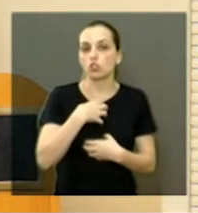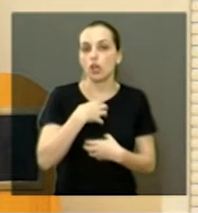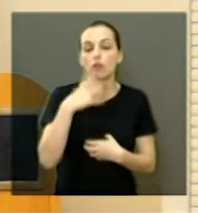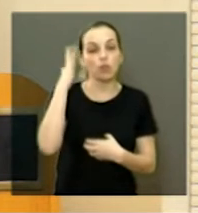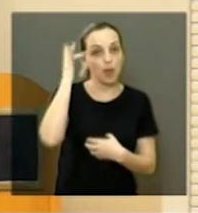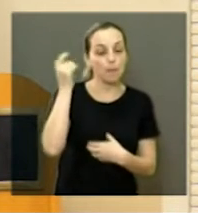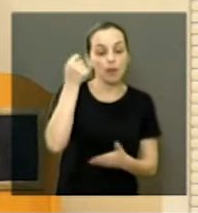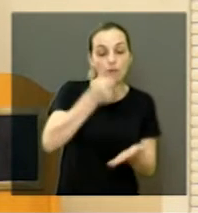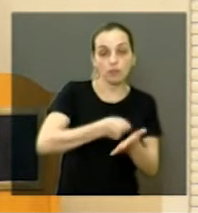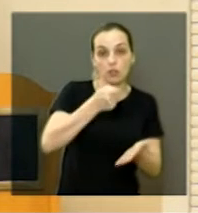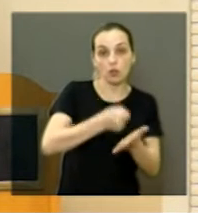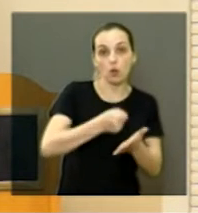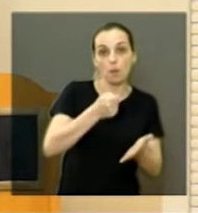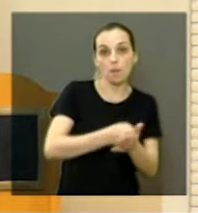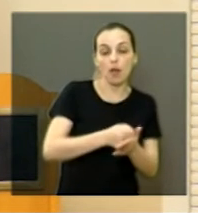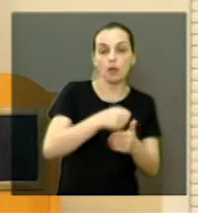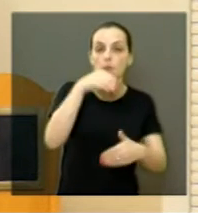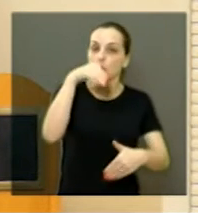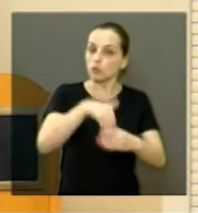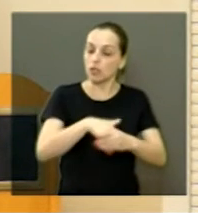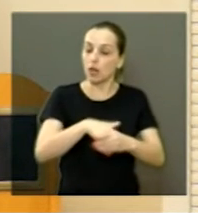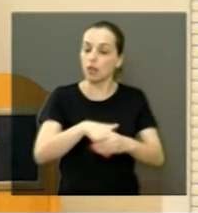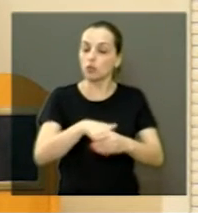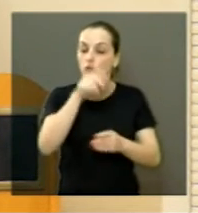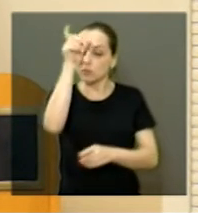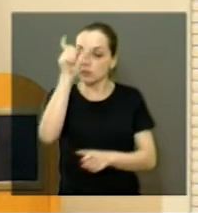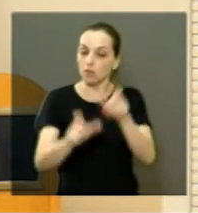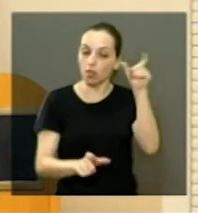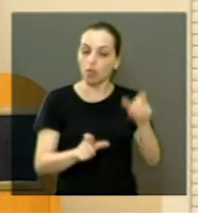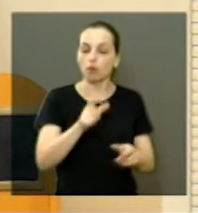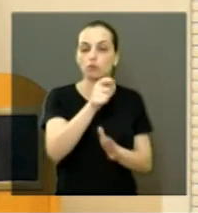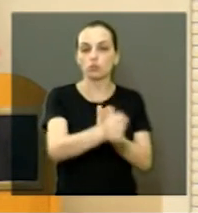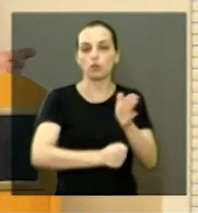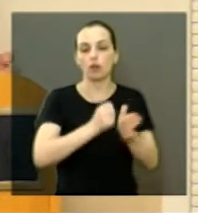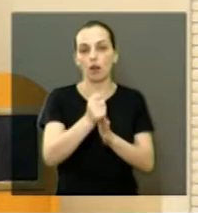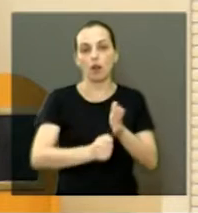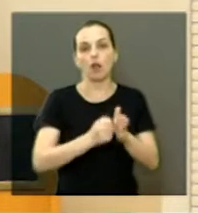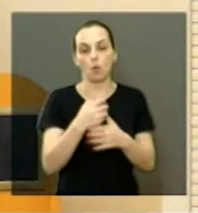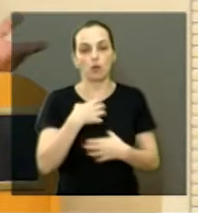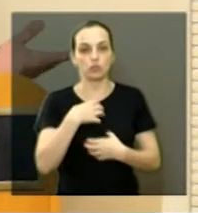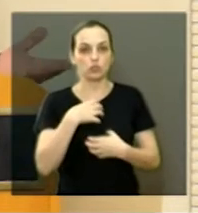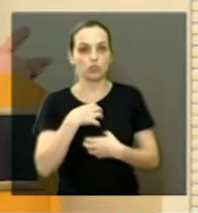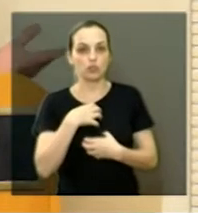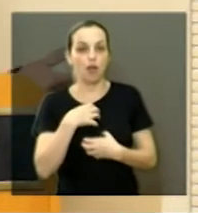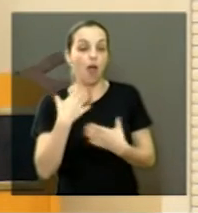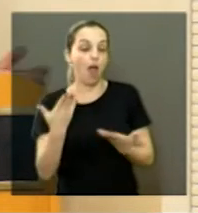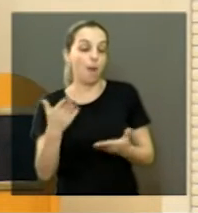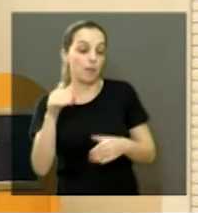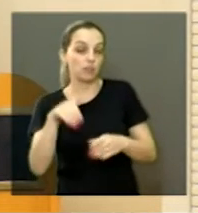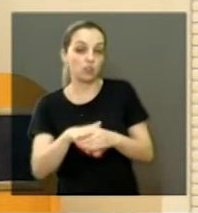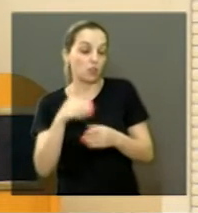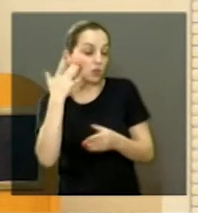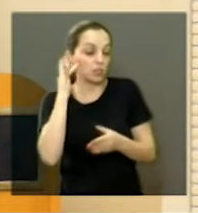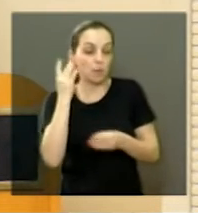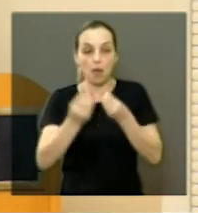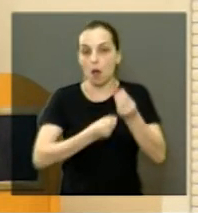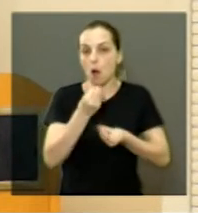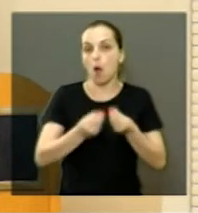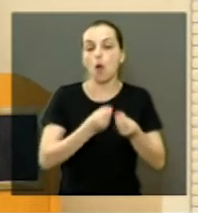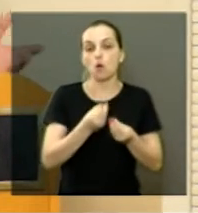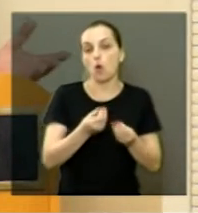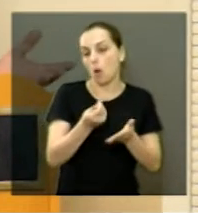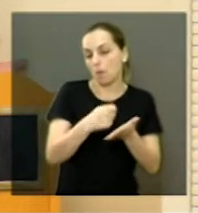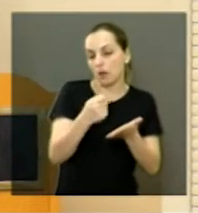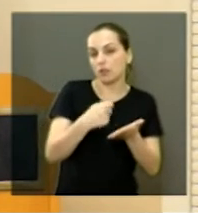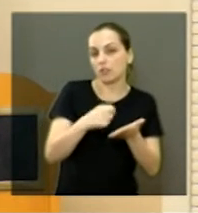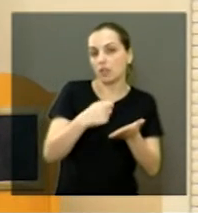nós vamos ser cobrado pelos nossos municípios eleitores cidadãos era clara essa situação mas voltará não sabia uma vez assinado